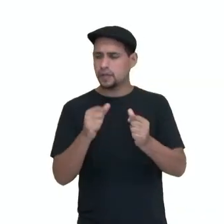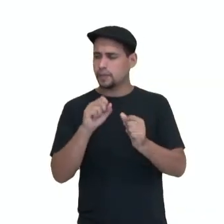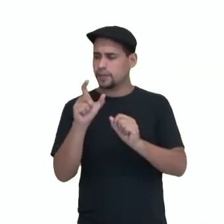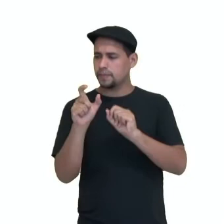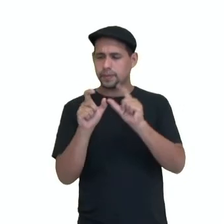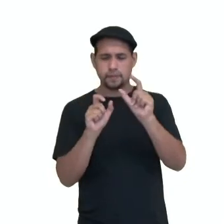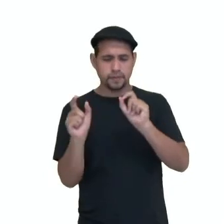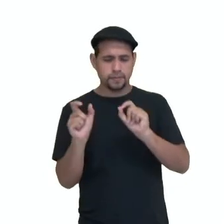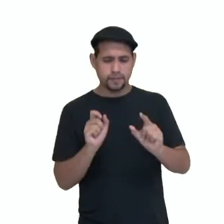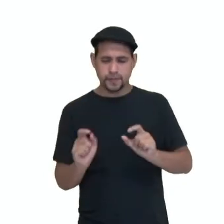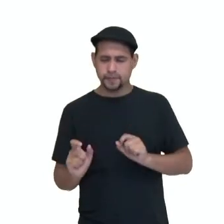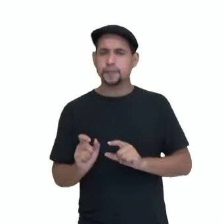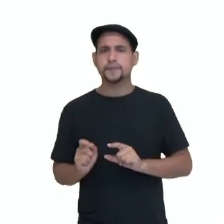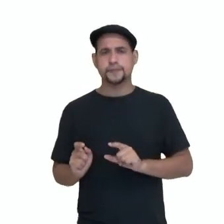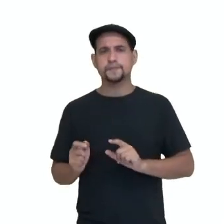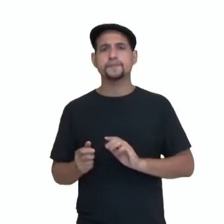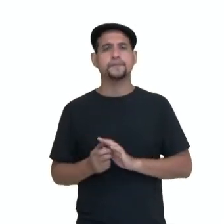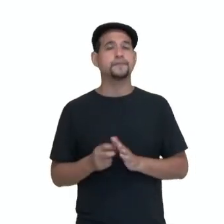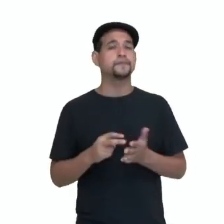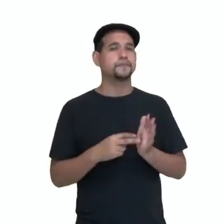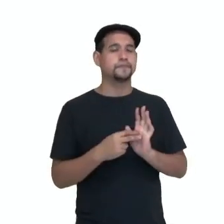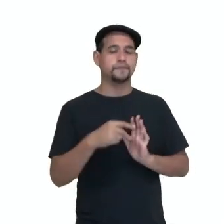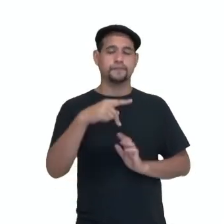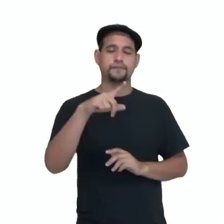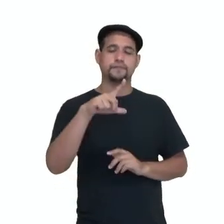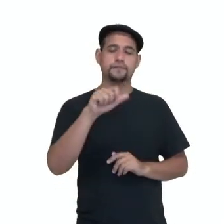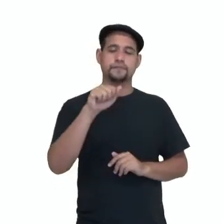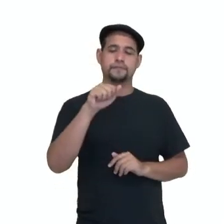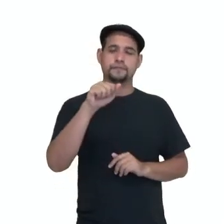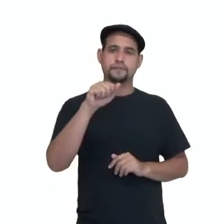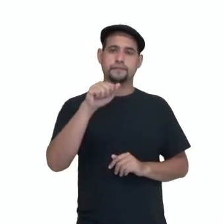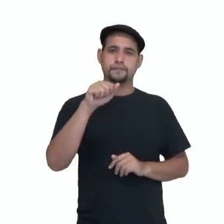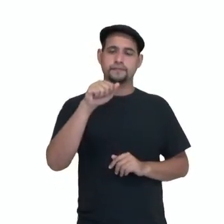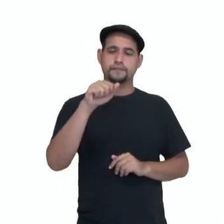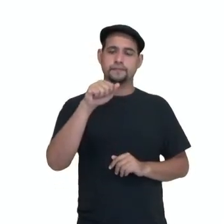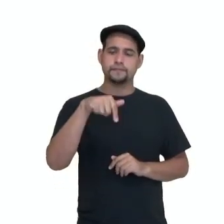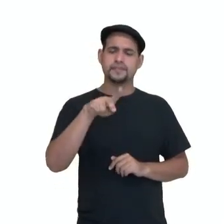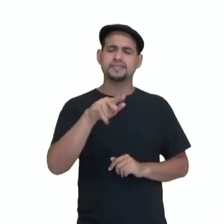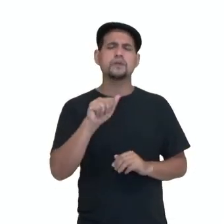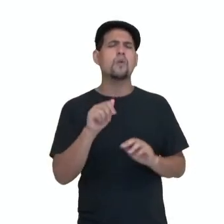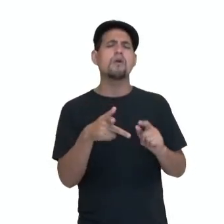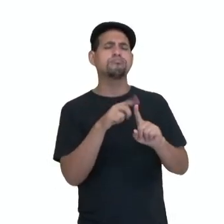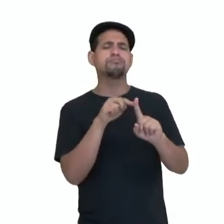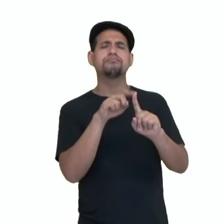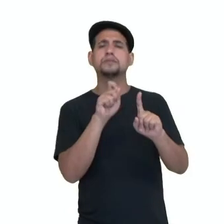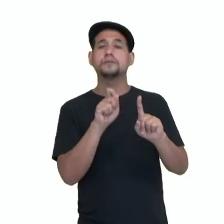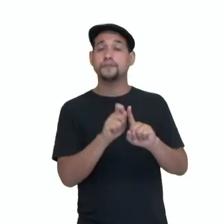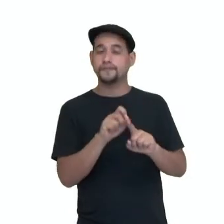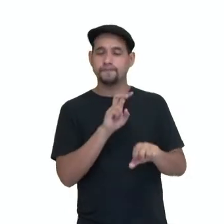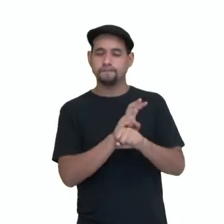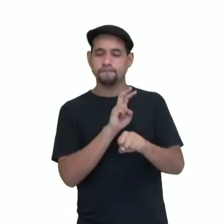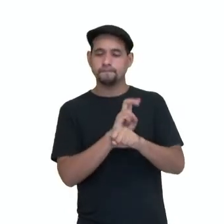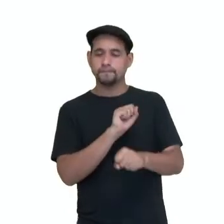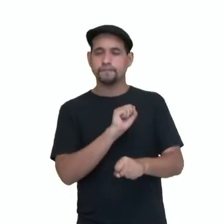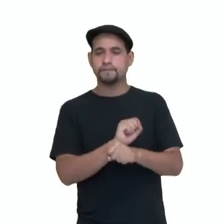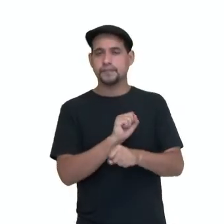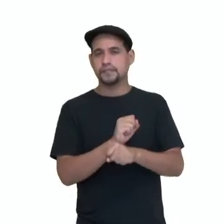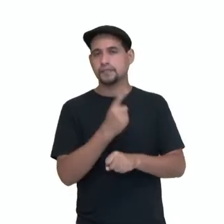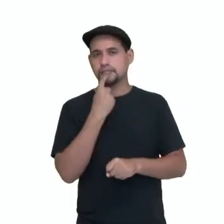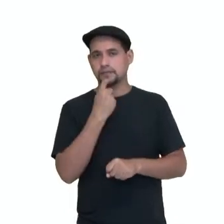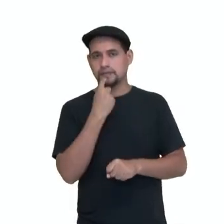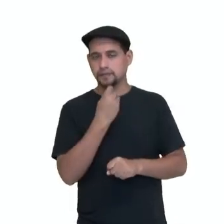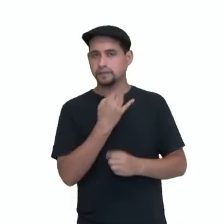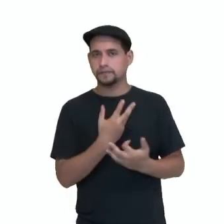Então, pedaços das células formam as plaquetas. Qual é a função dela? Prevenir ou interromper hemorragias.